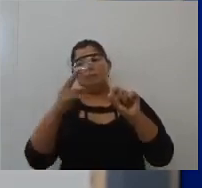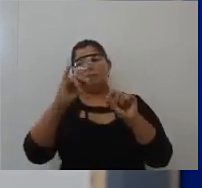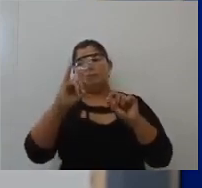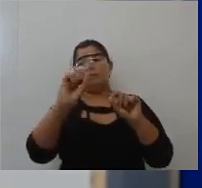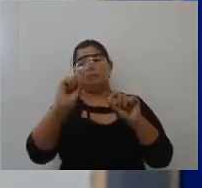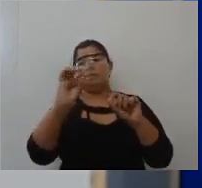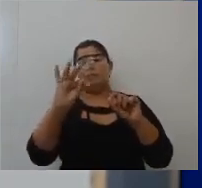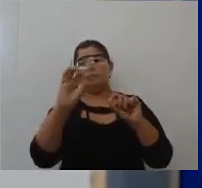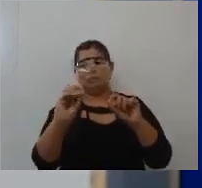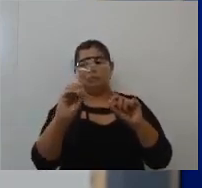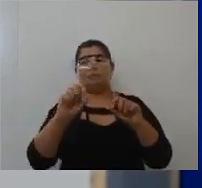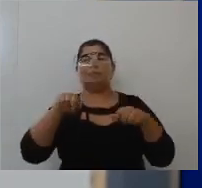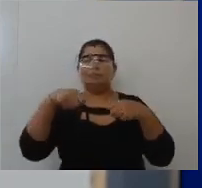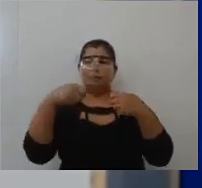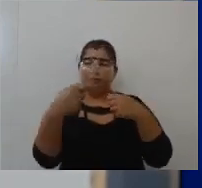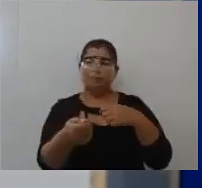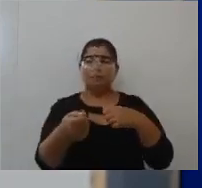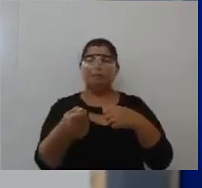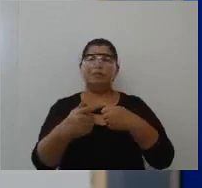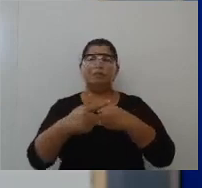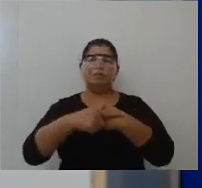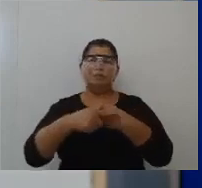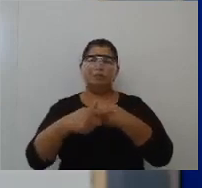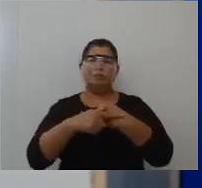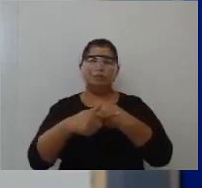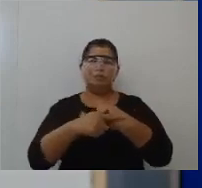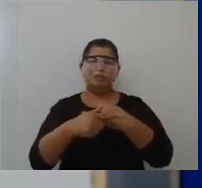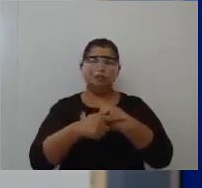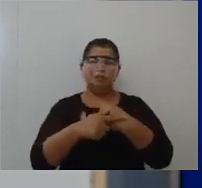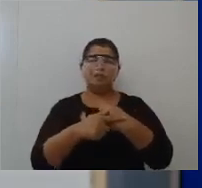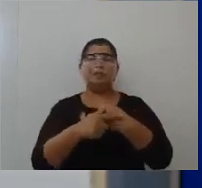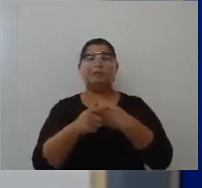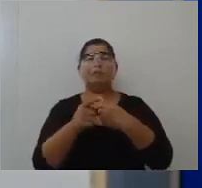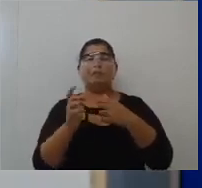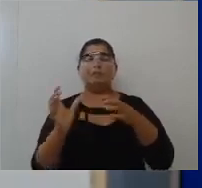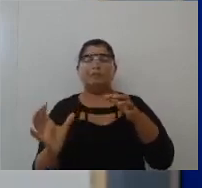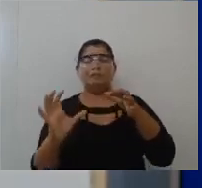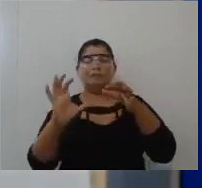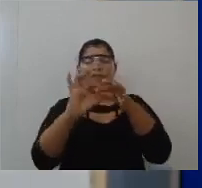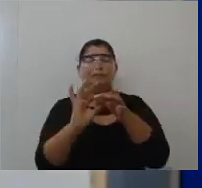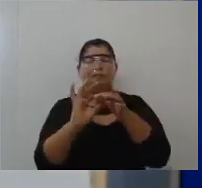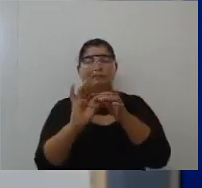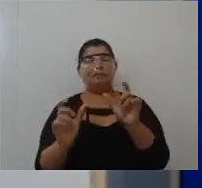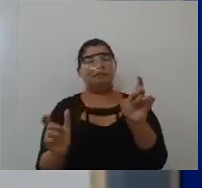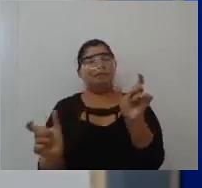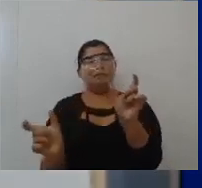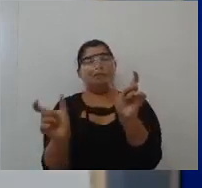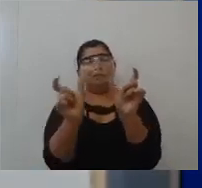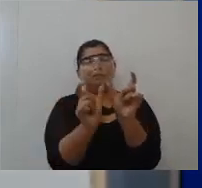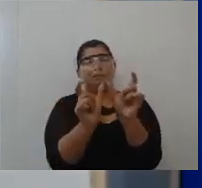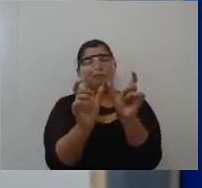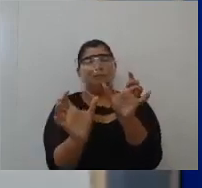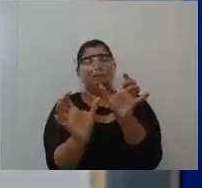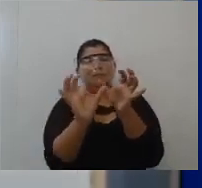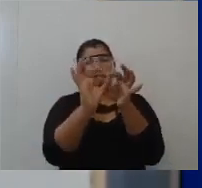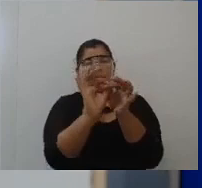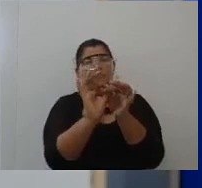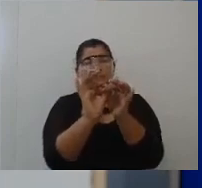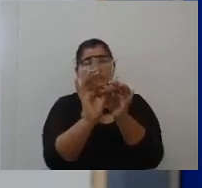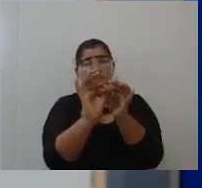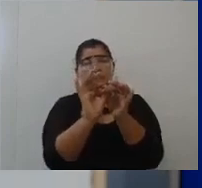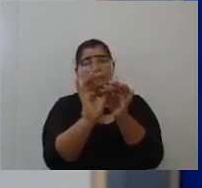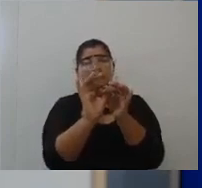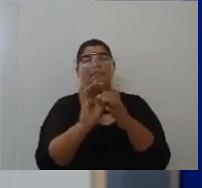ele tem função tem valor de conjunção integrante. Ok? Conjunção